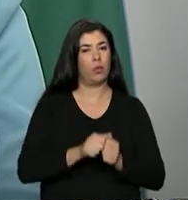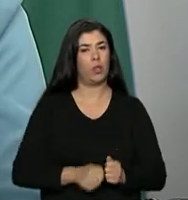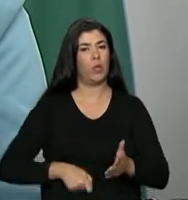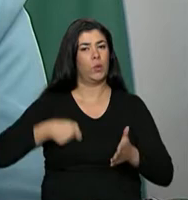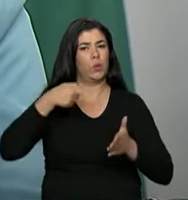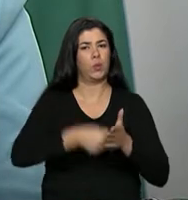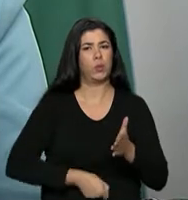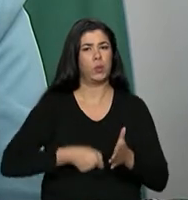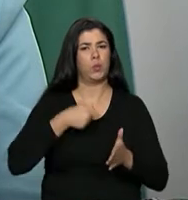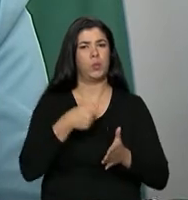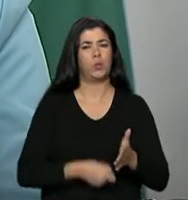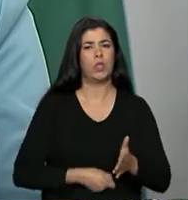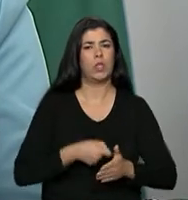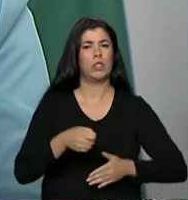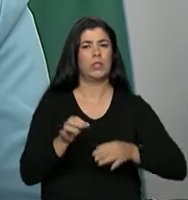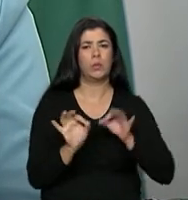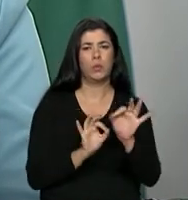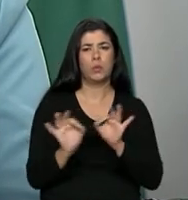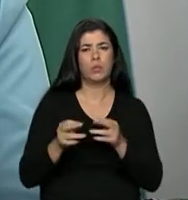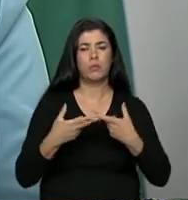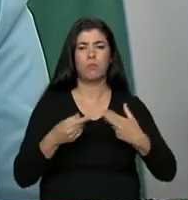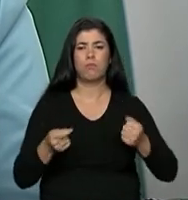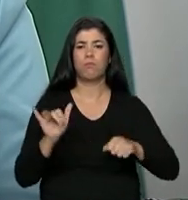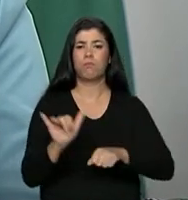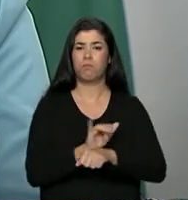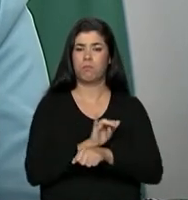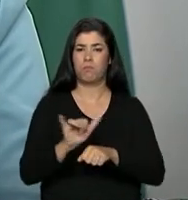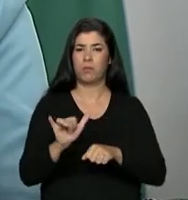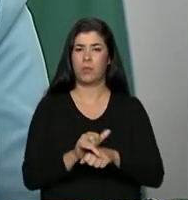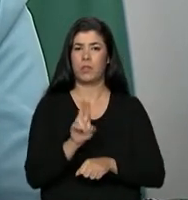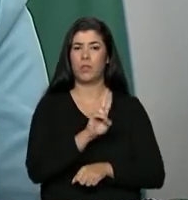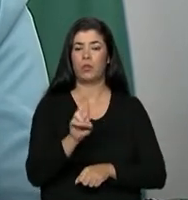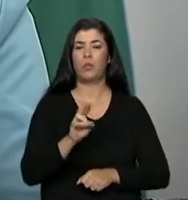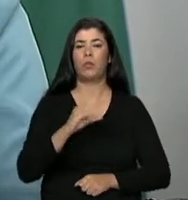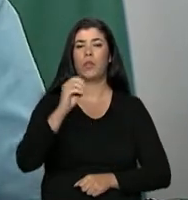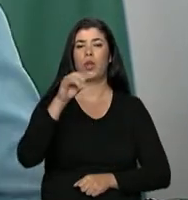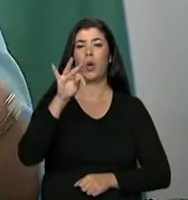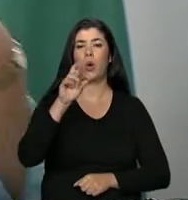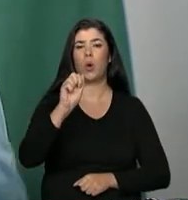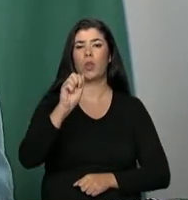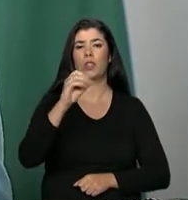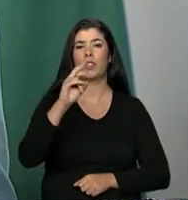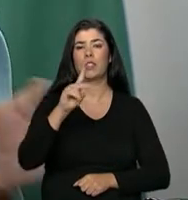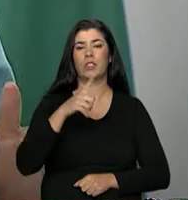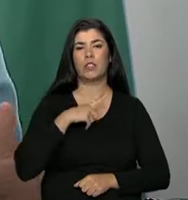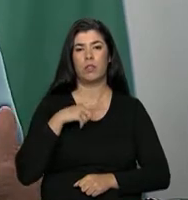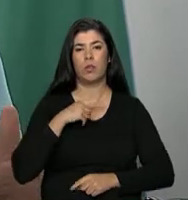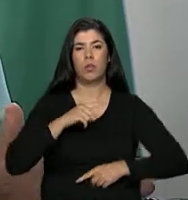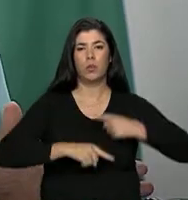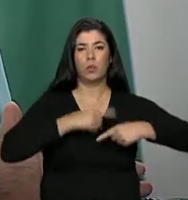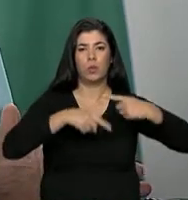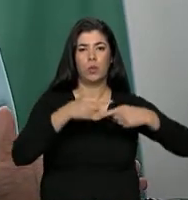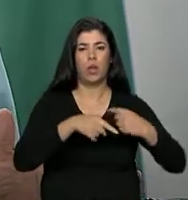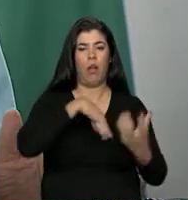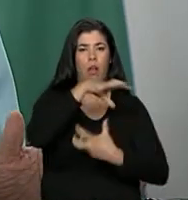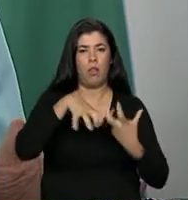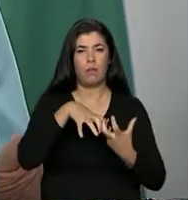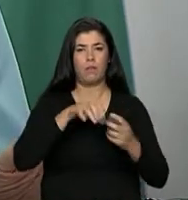todo, tomamos medidas que são contracíclicas, ou seja, ao invés de segurar,